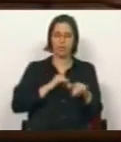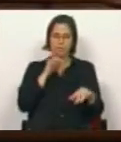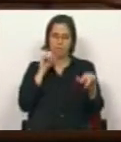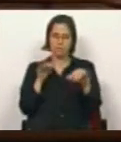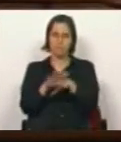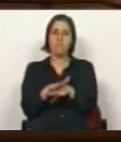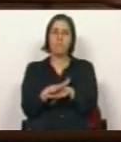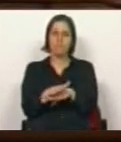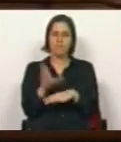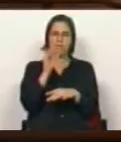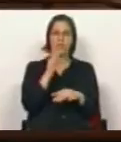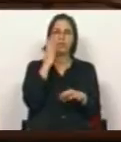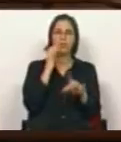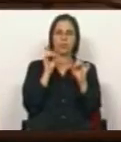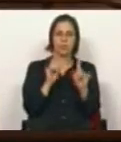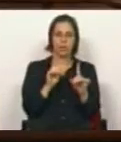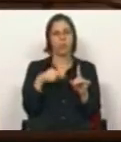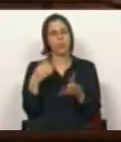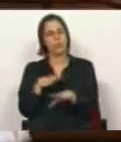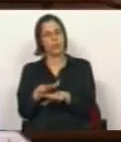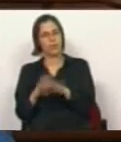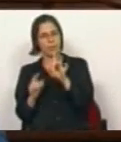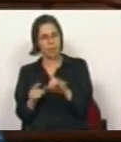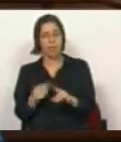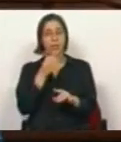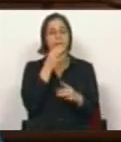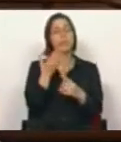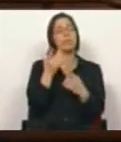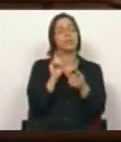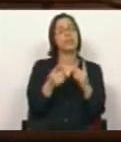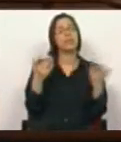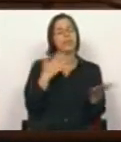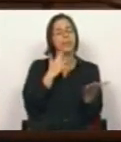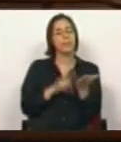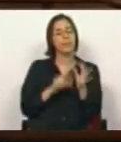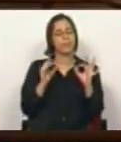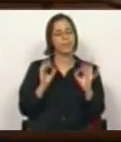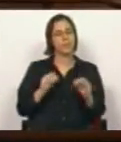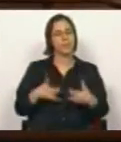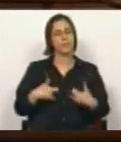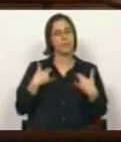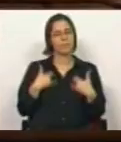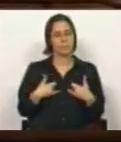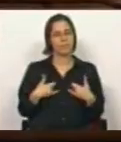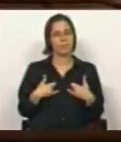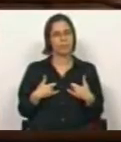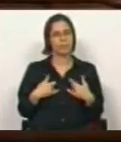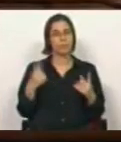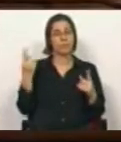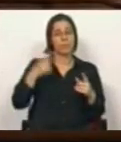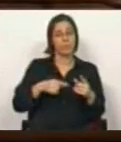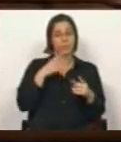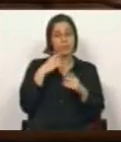mares venham a ter mais plástico do que peixe. Falamos, portanto, de uma realidade verdadeiramente assustadora que nos impõe